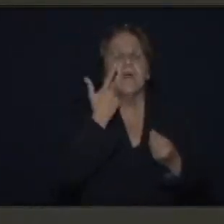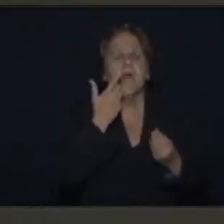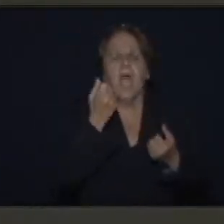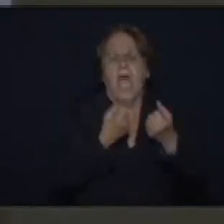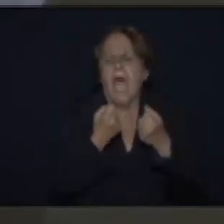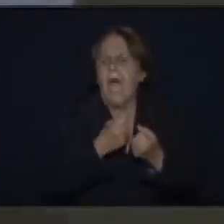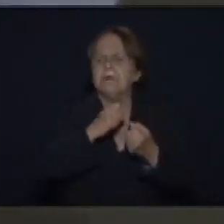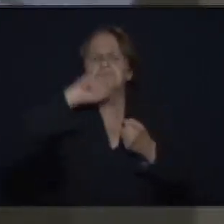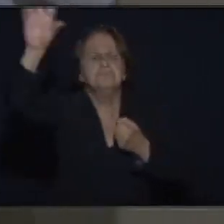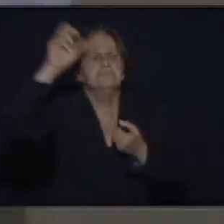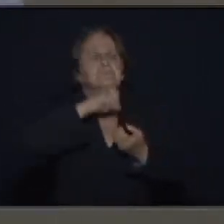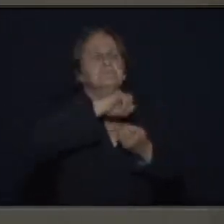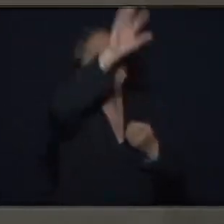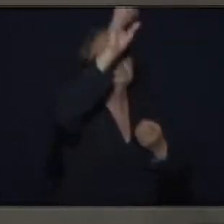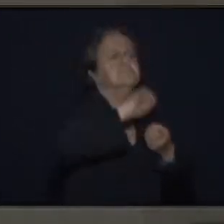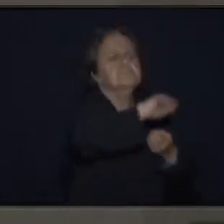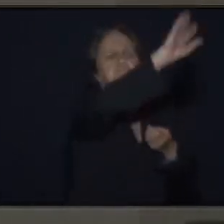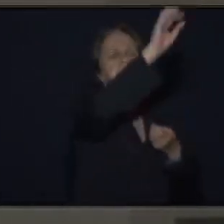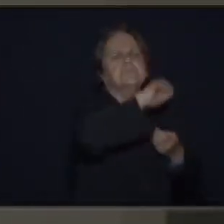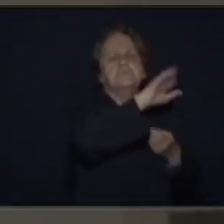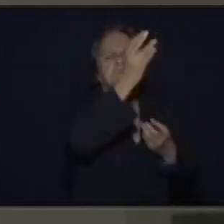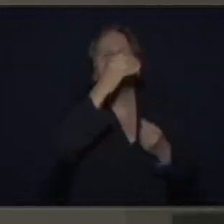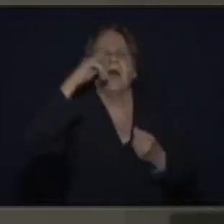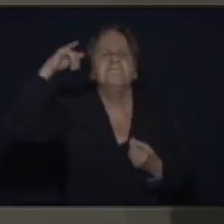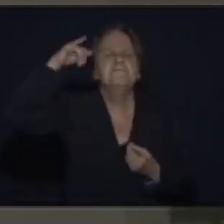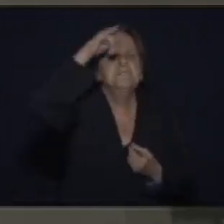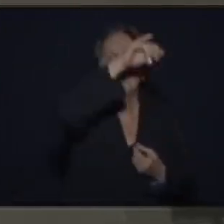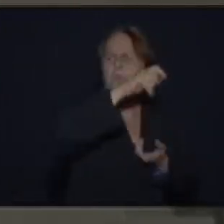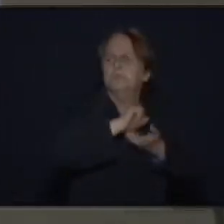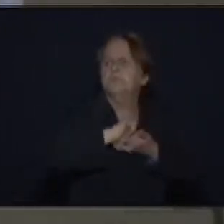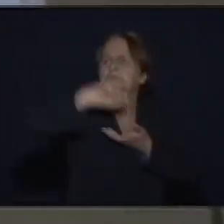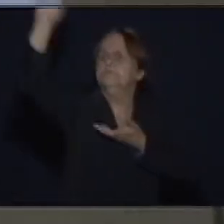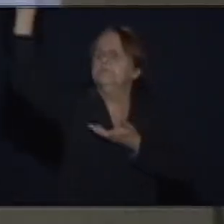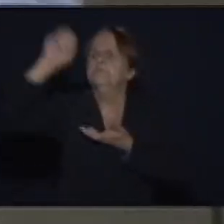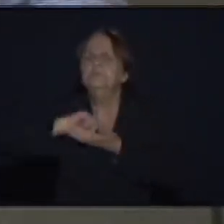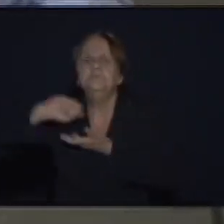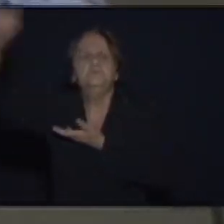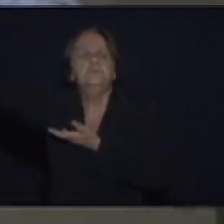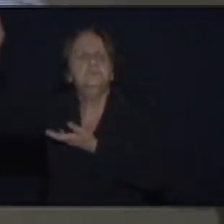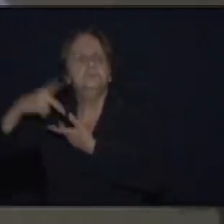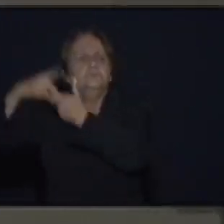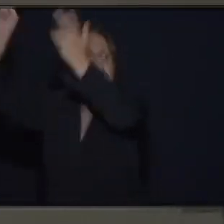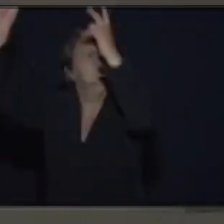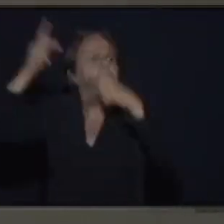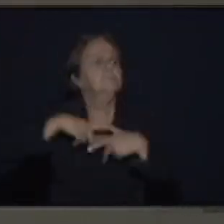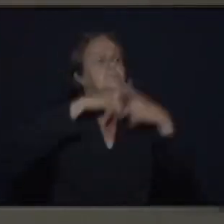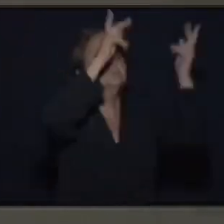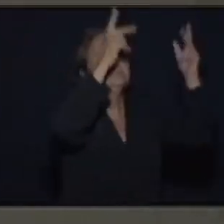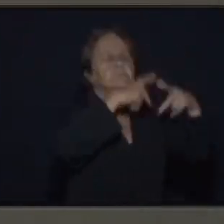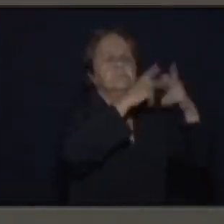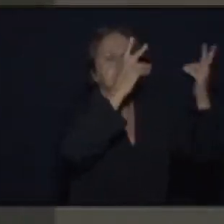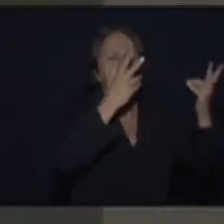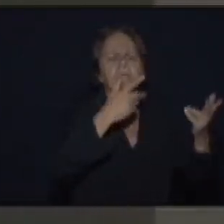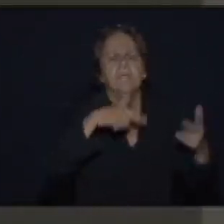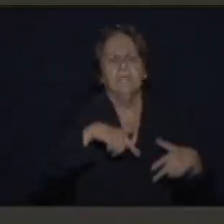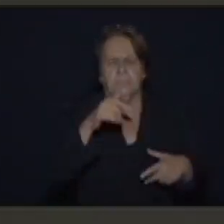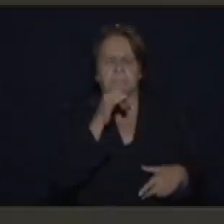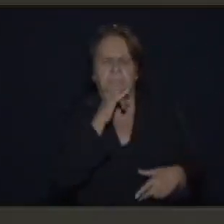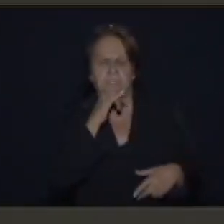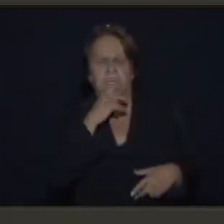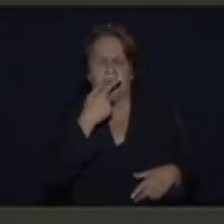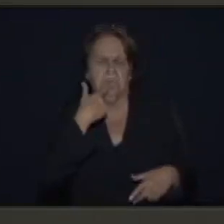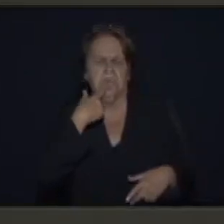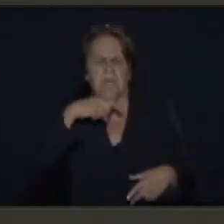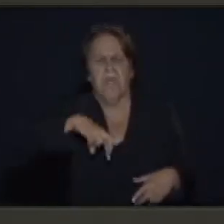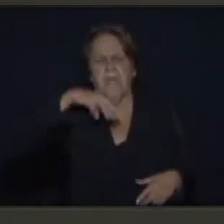carro avião commodity E se nós fossemos latifundiários improdutivos como MST